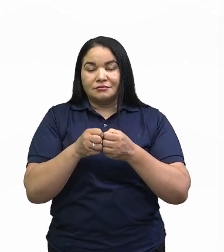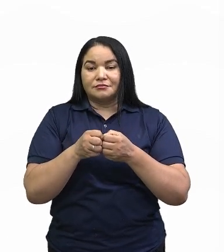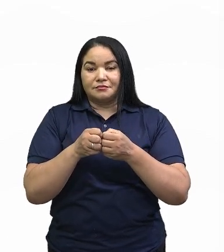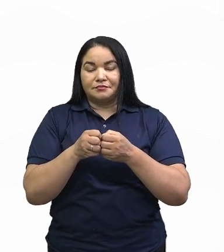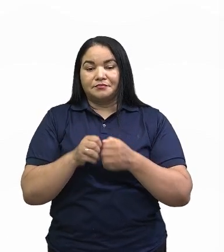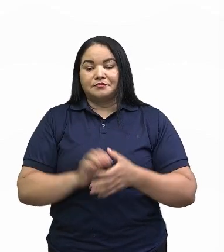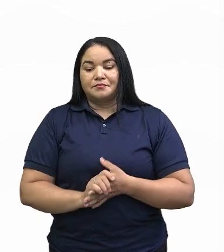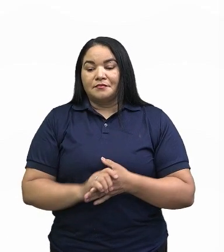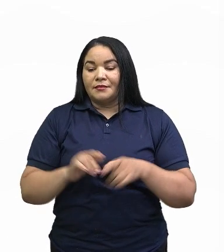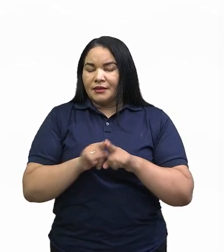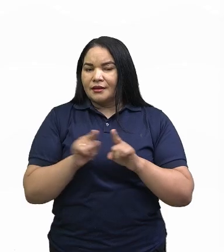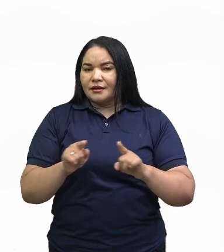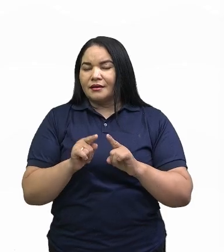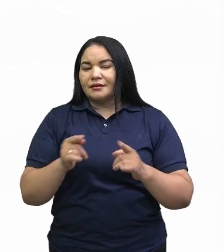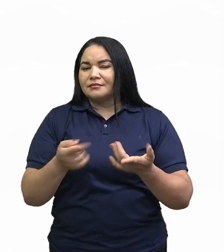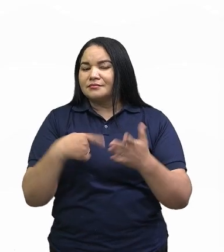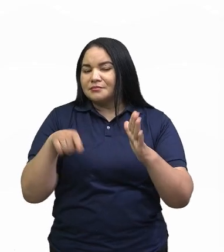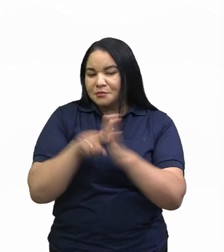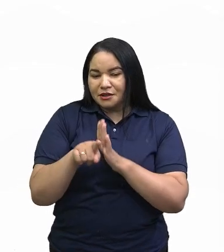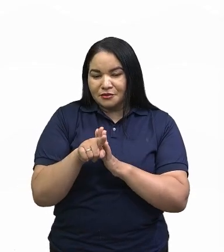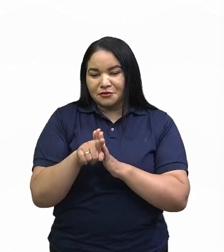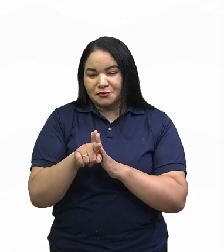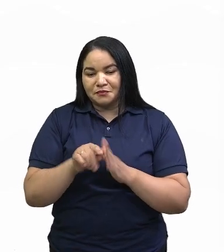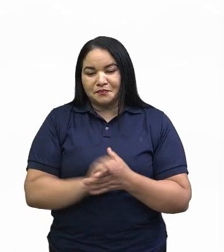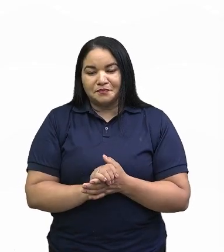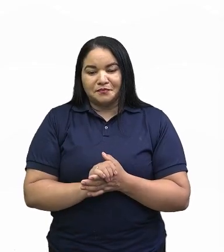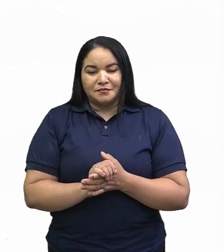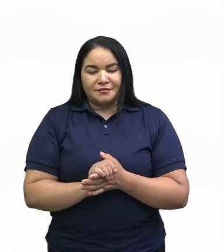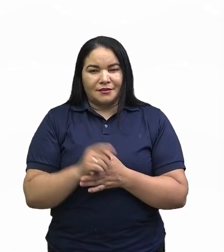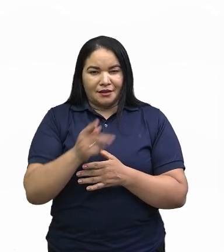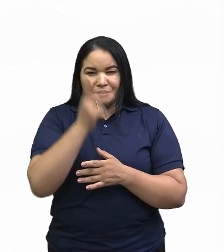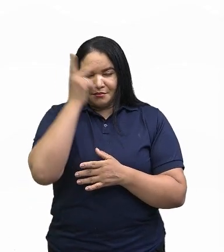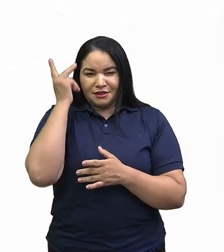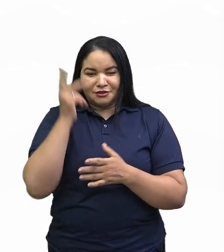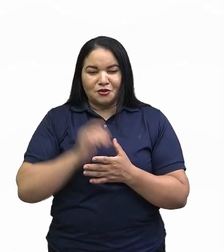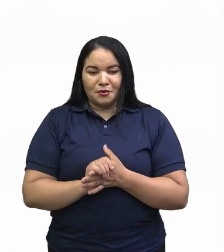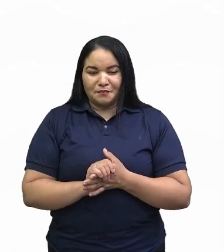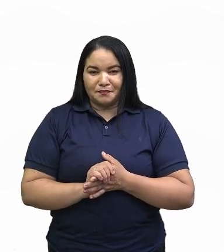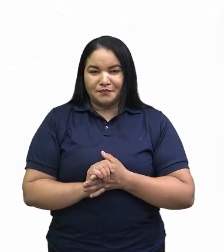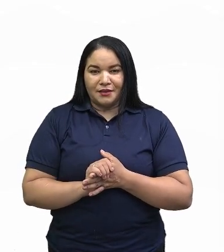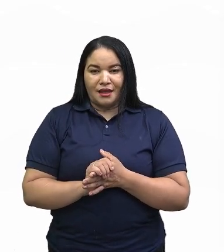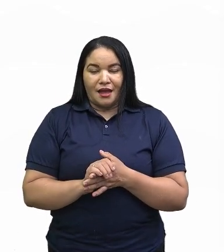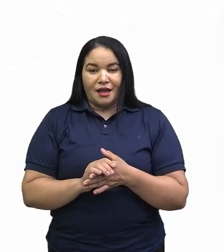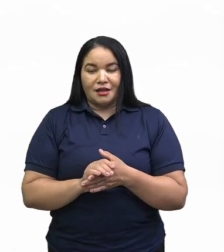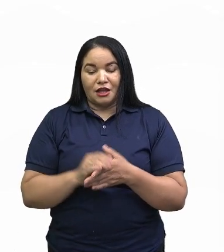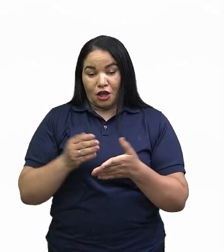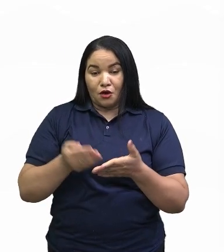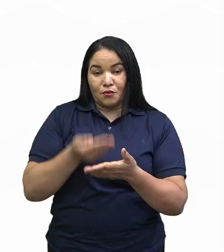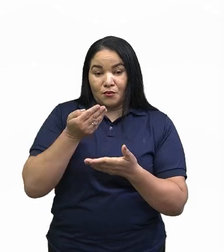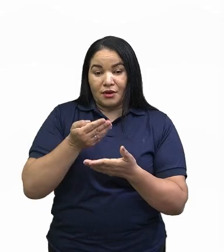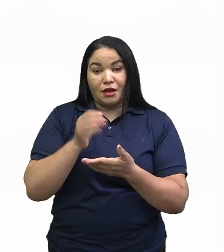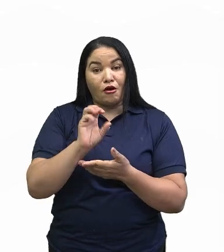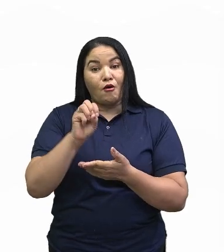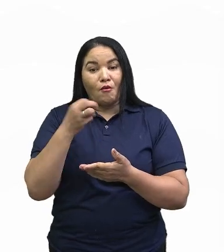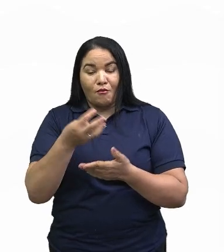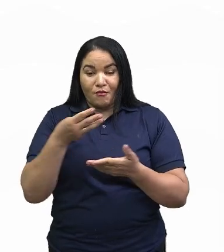corpos. Aí eu te pergunto, quem nunca pegou uma colher ou um garfo e